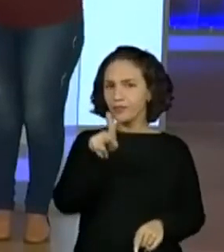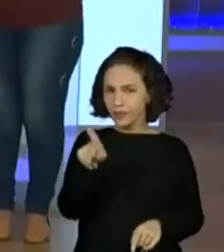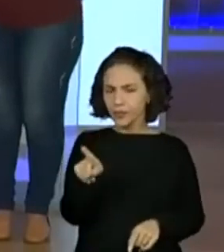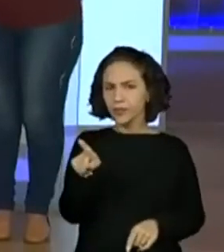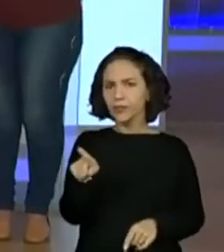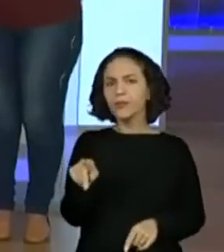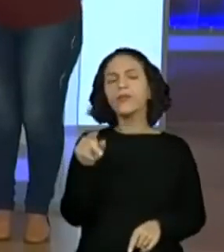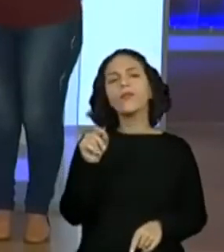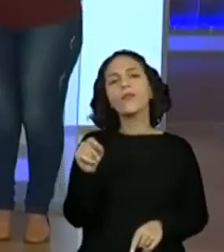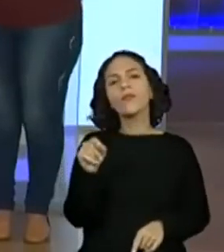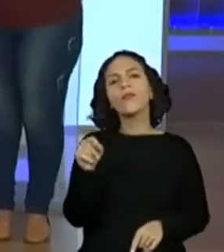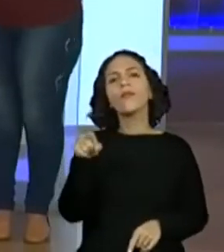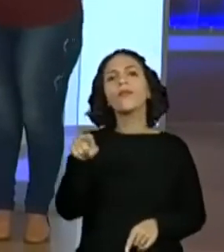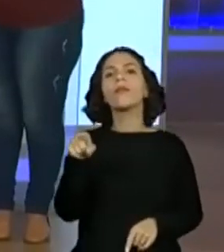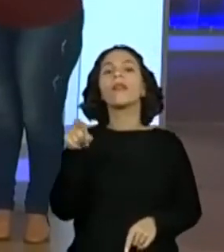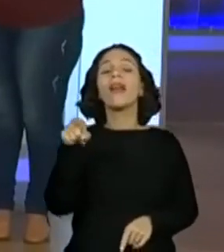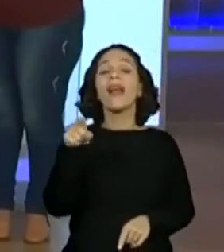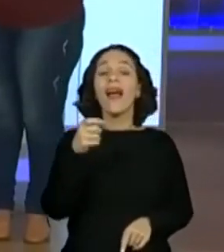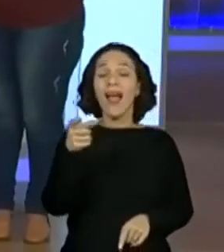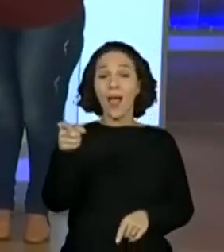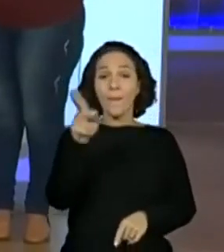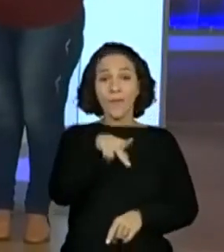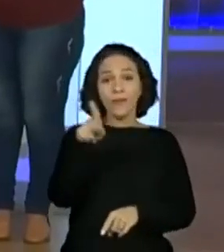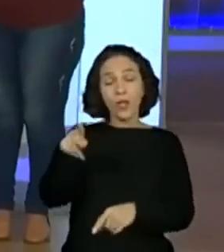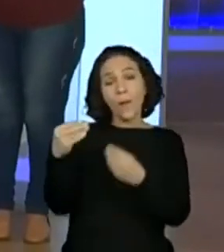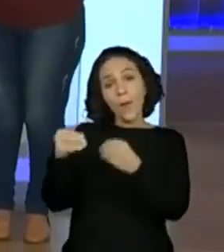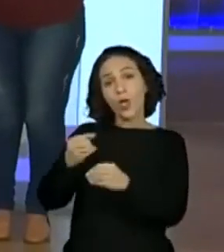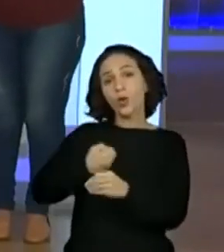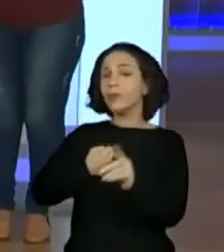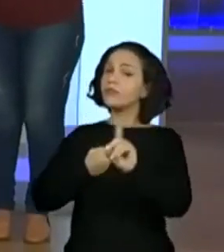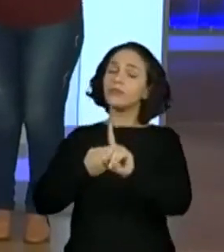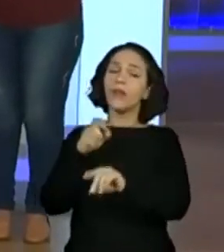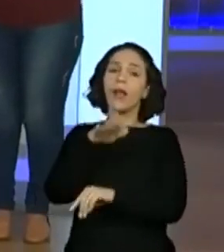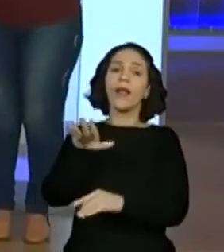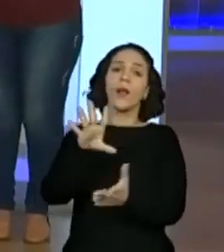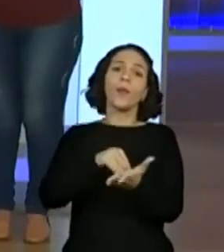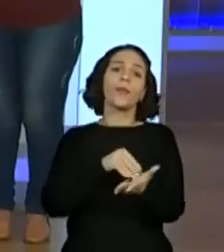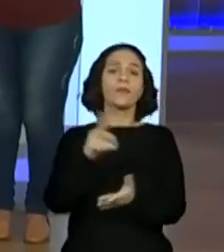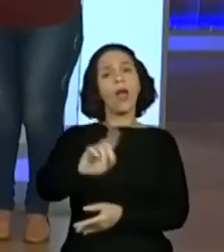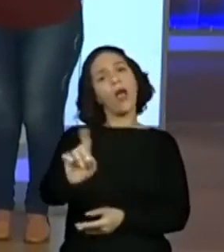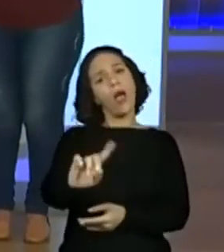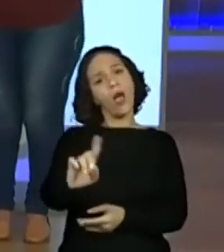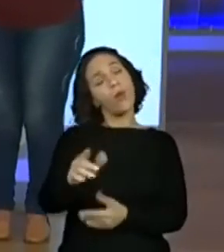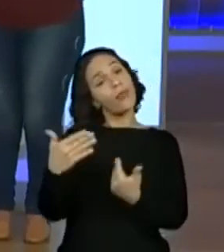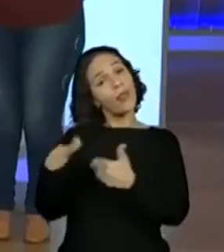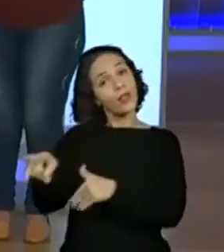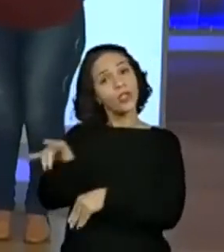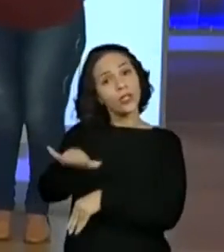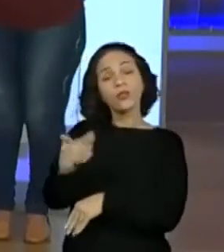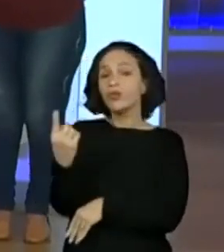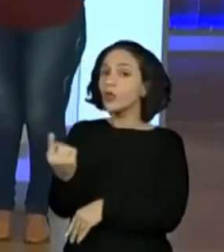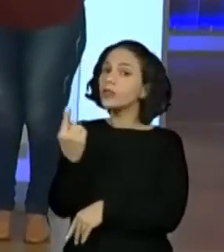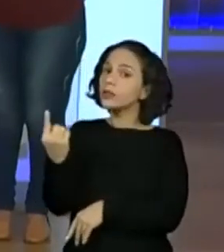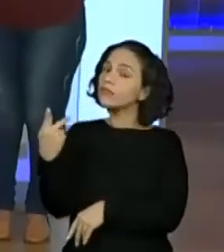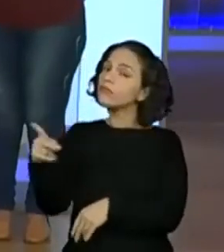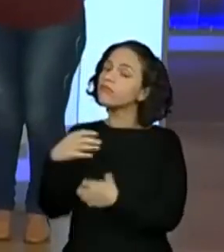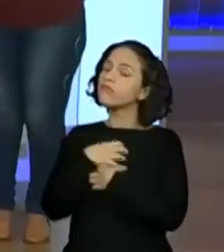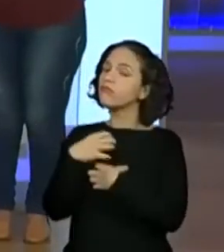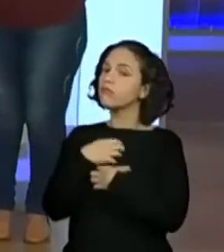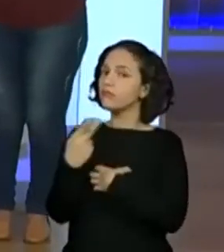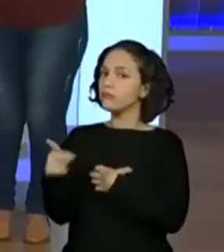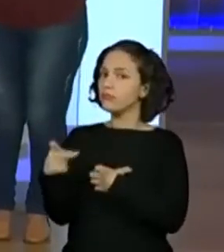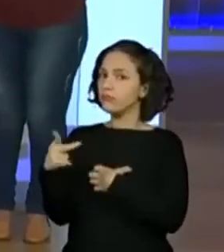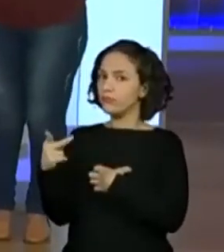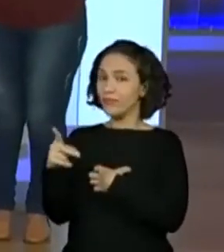pedir para os professores não fazer o registro dos números, para as crianças não copiarem, né? Deixar nesse momento as crianças fazerem do jeitinho que elas conseguem. Exatamente.